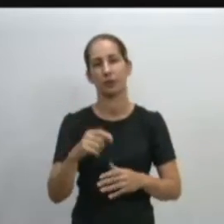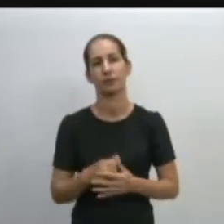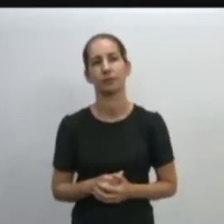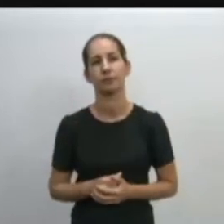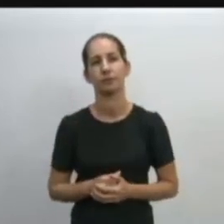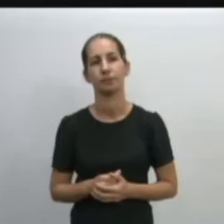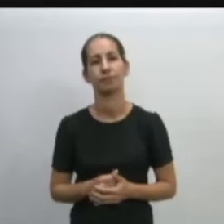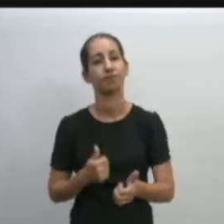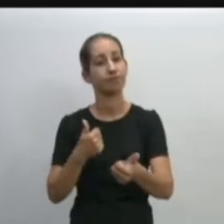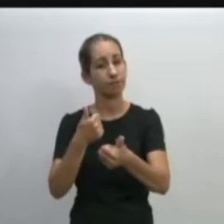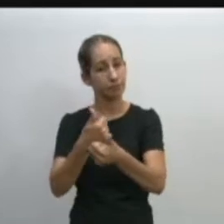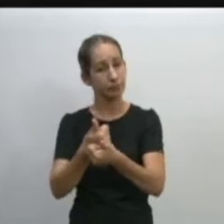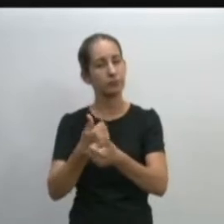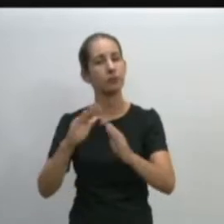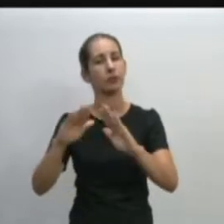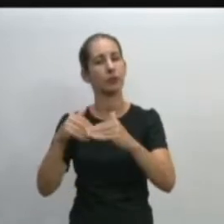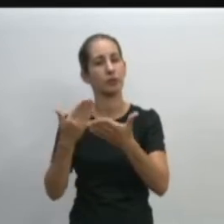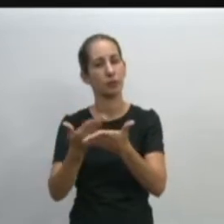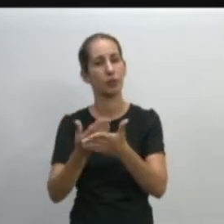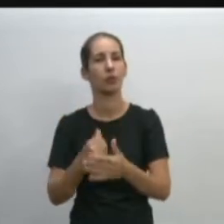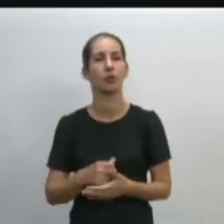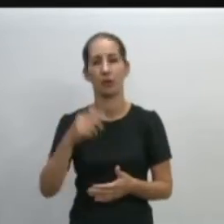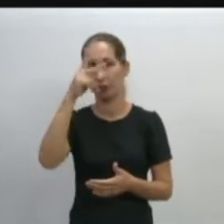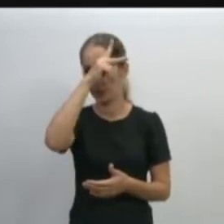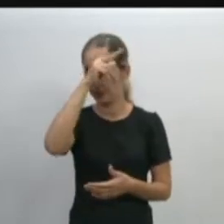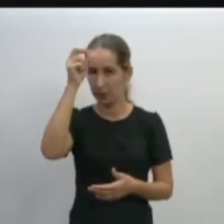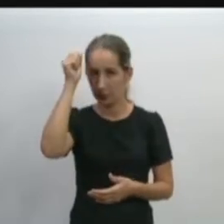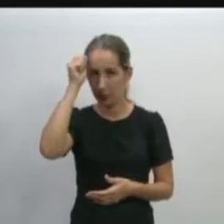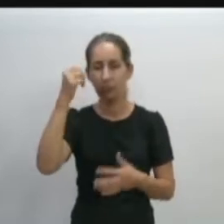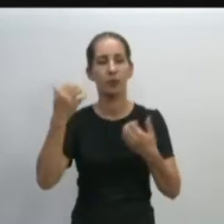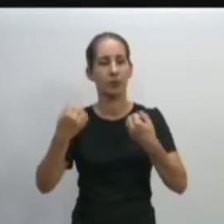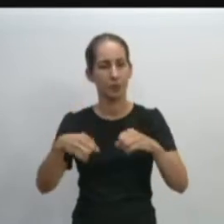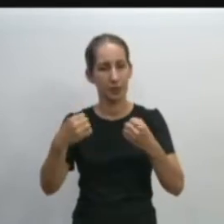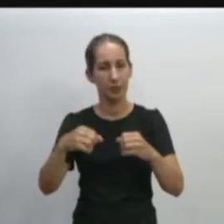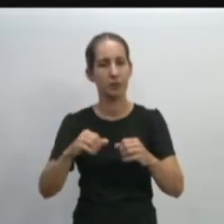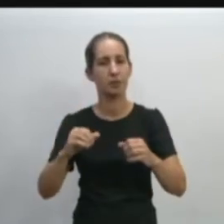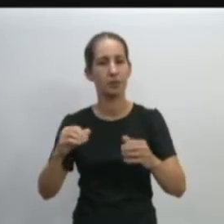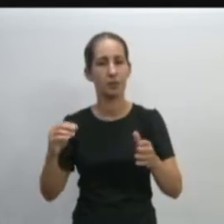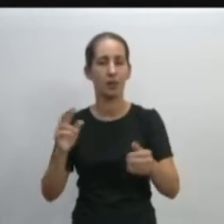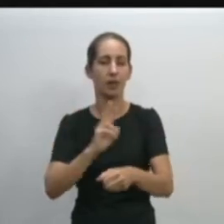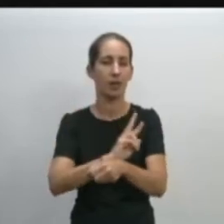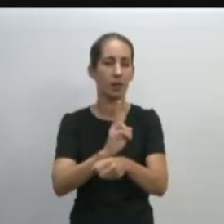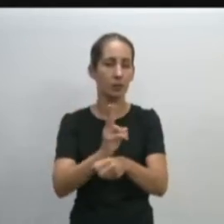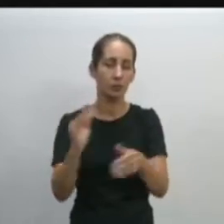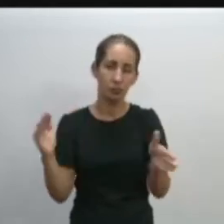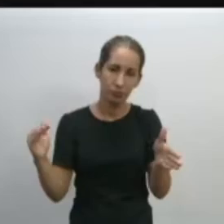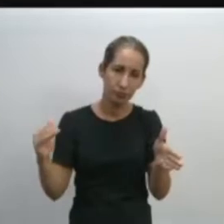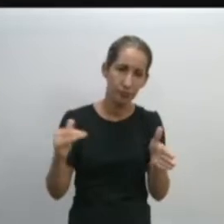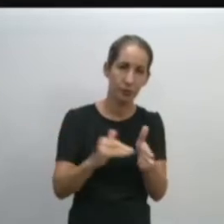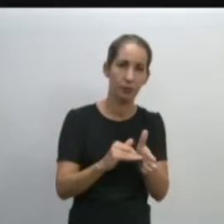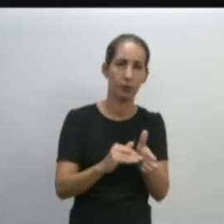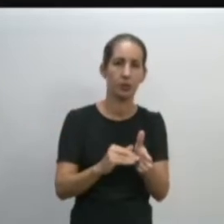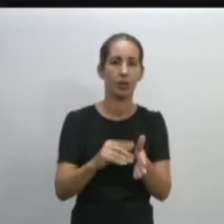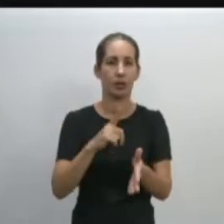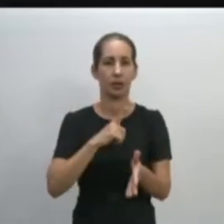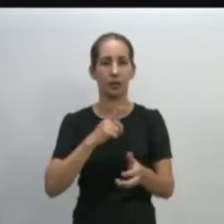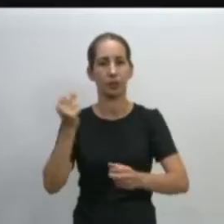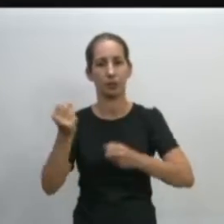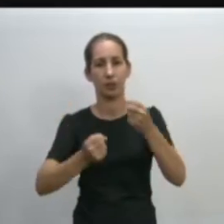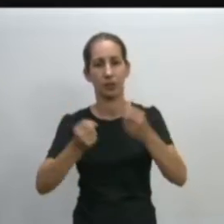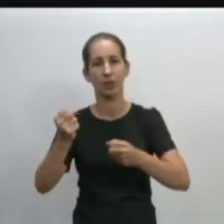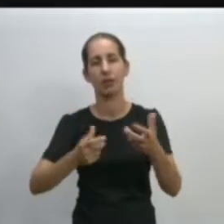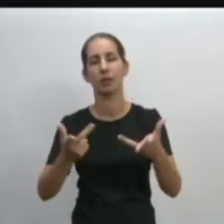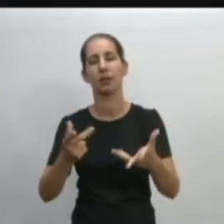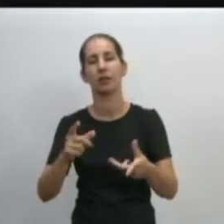olha que próximo a um colégio municipal, que era para ter essa redução de velocidade, devido ali até um trânsito de